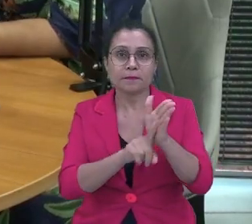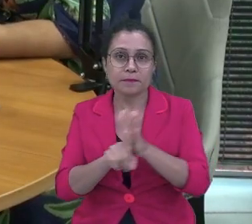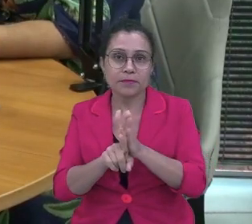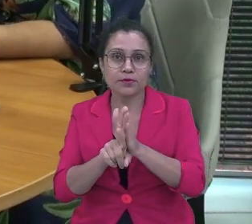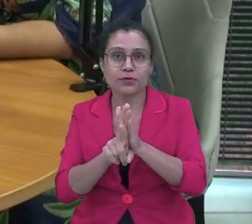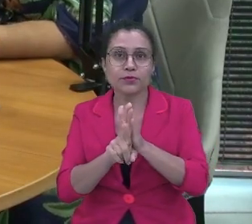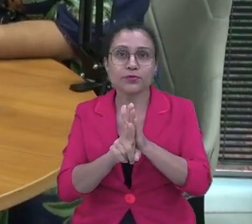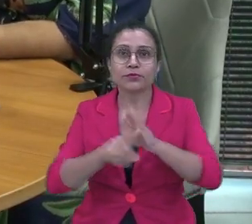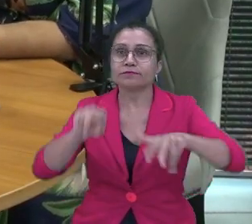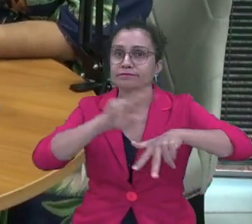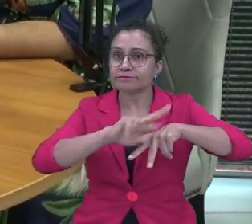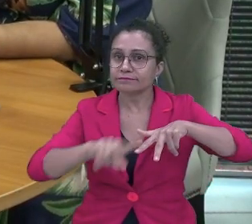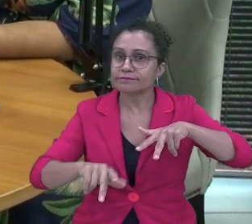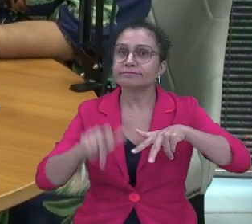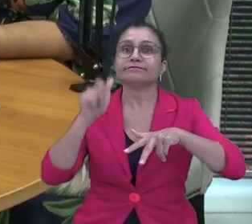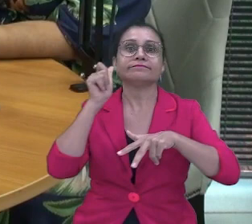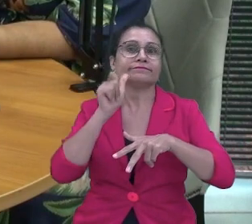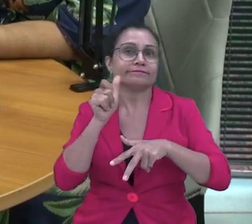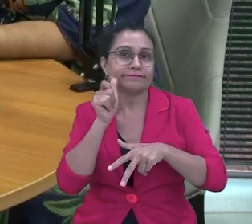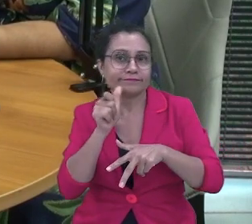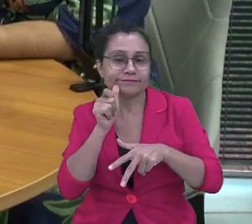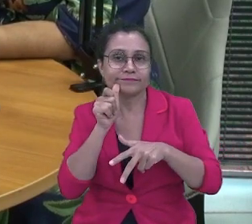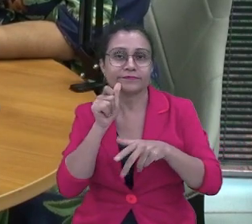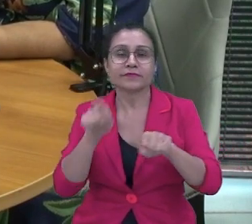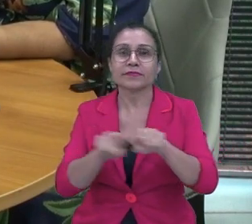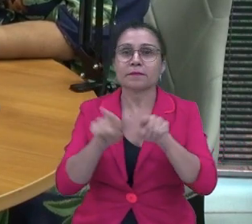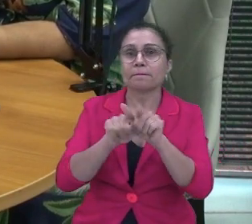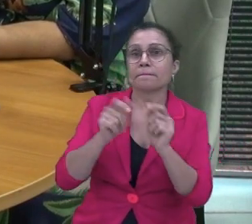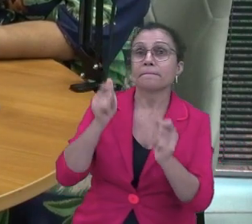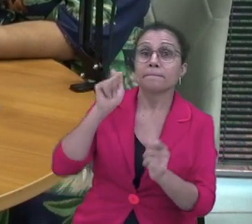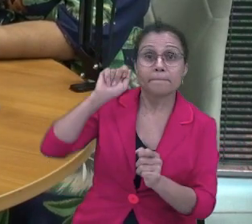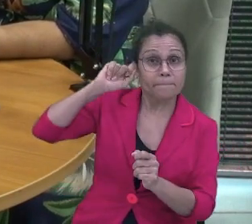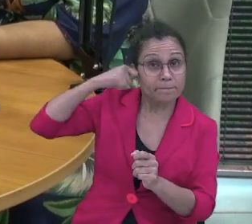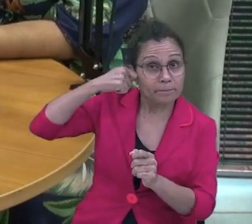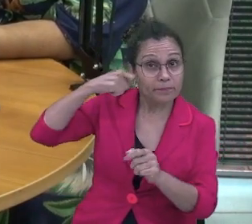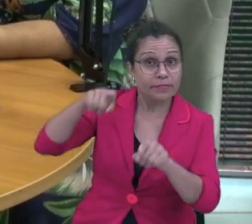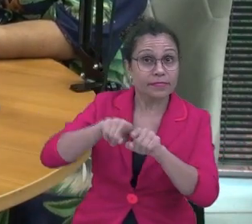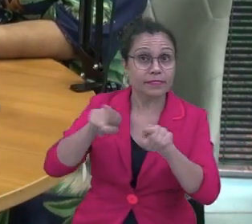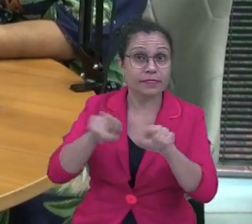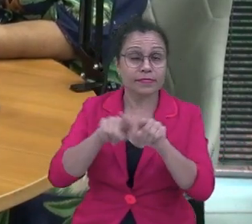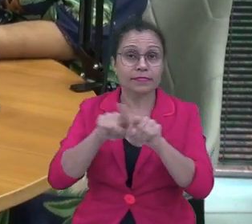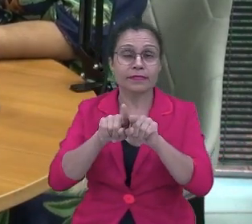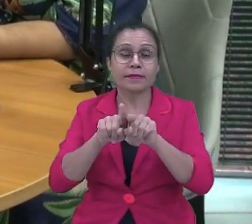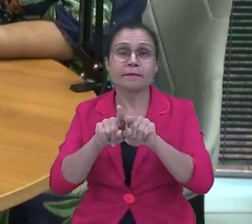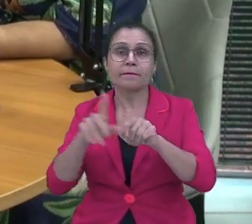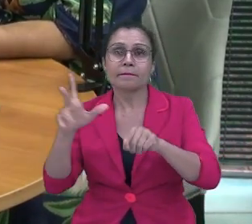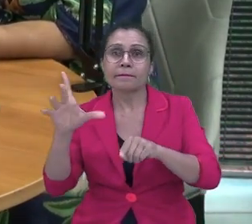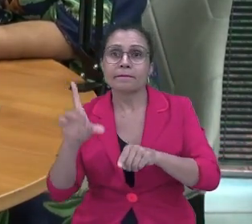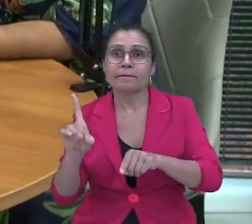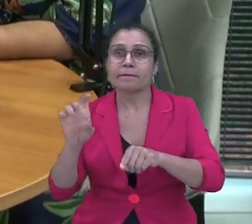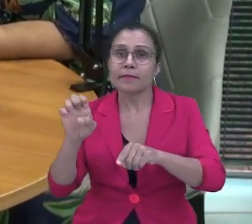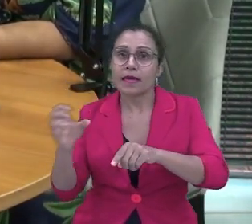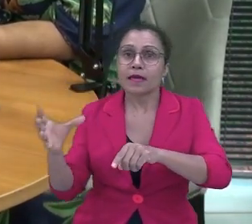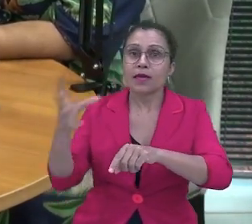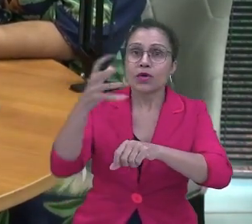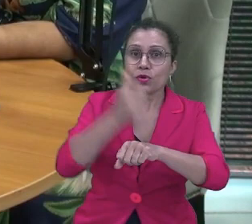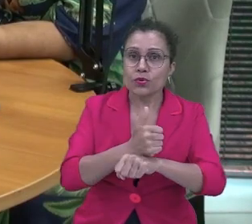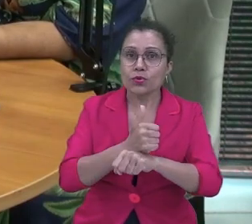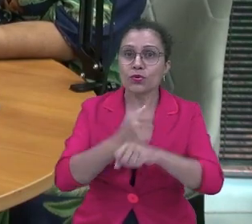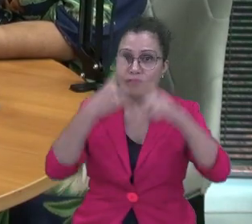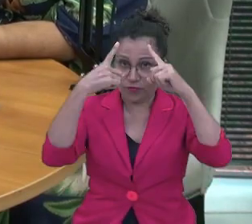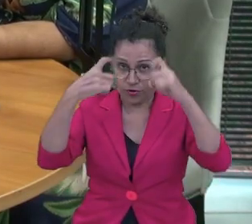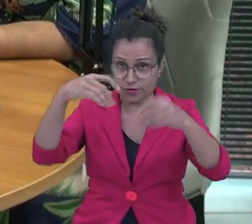de gênero, feminismos, feminismo negro, feminismo decolonial, violência política